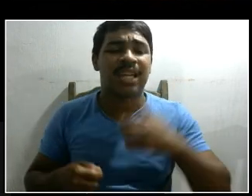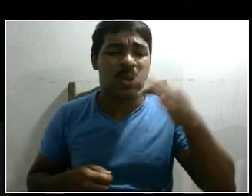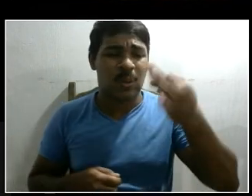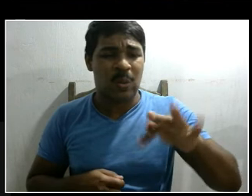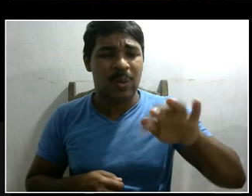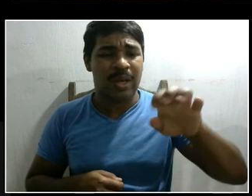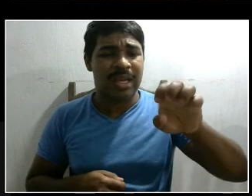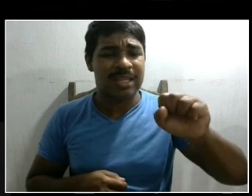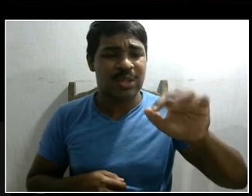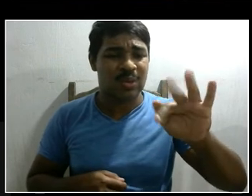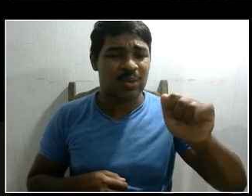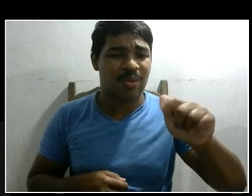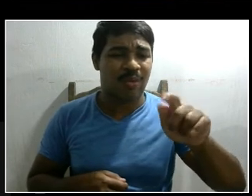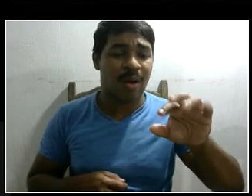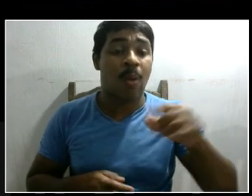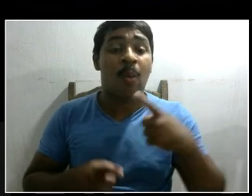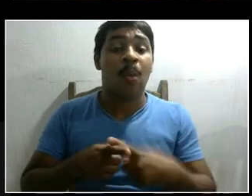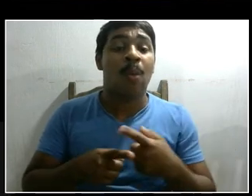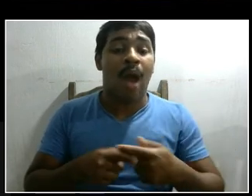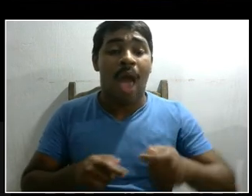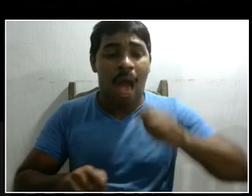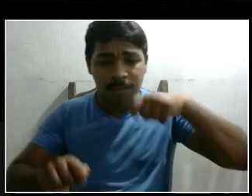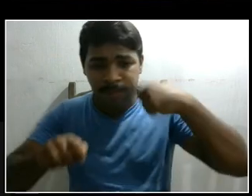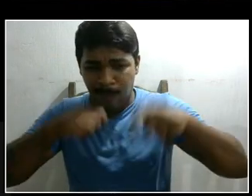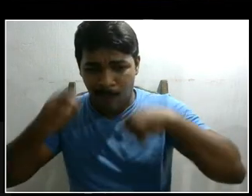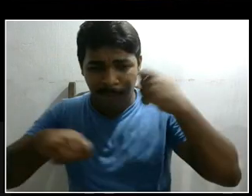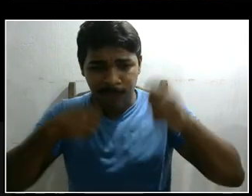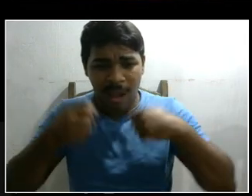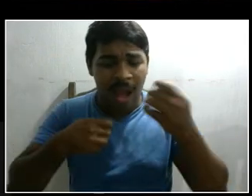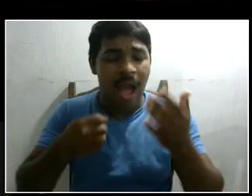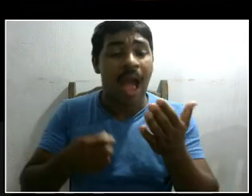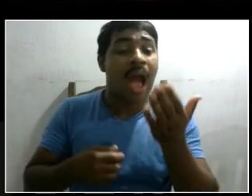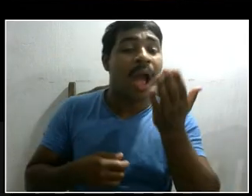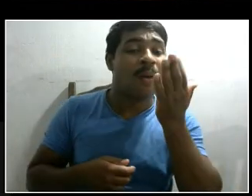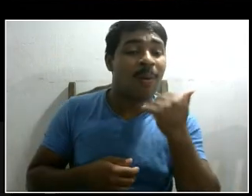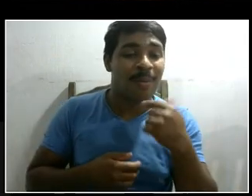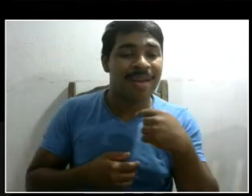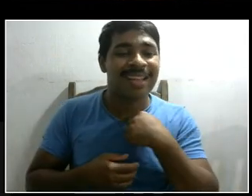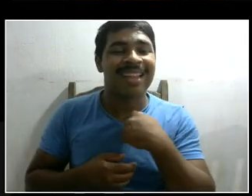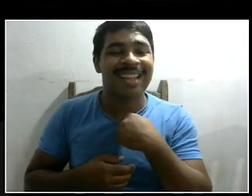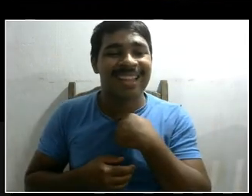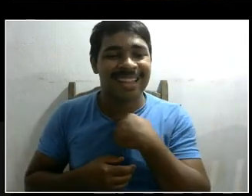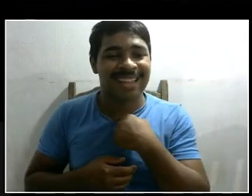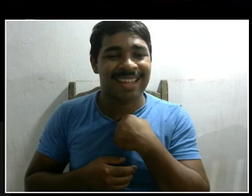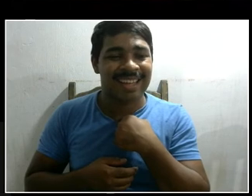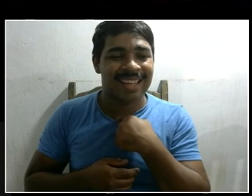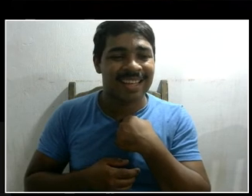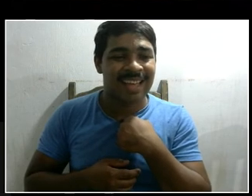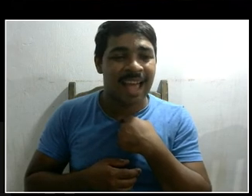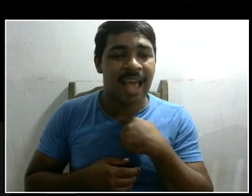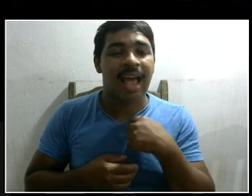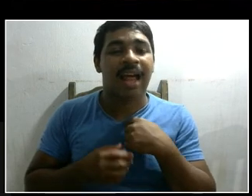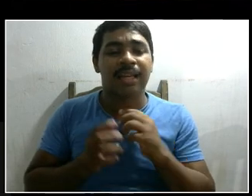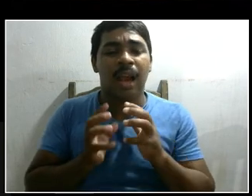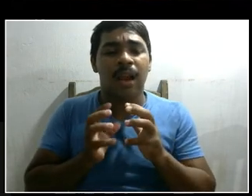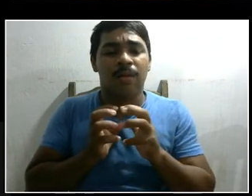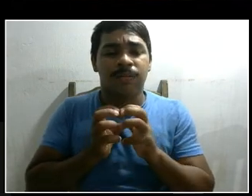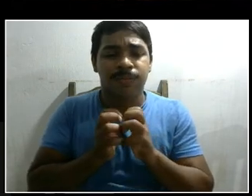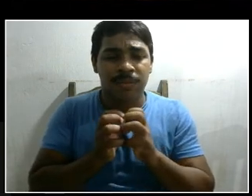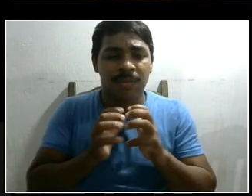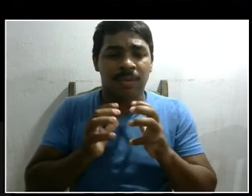alimento, se você vai comendo muito rápido, ele vai ficando parado. Por quê? Porque o nosso esôfago, ele faz contrações lentas,